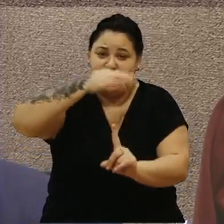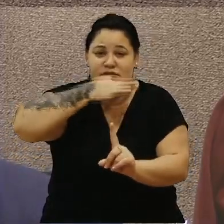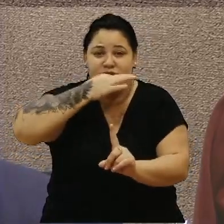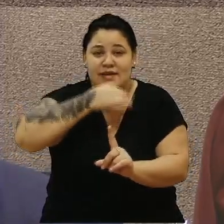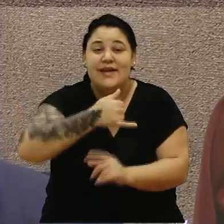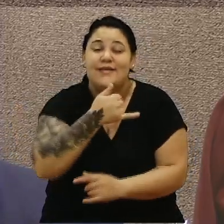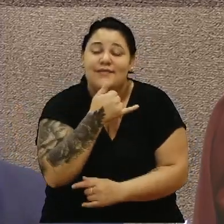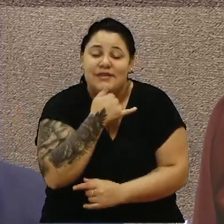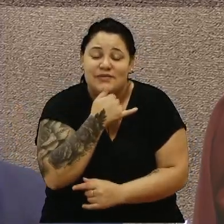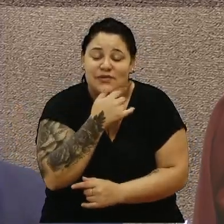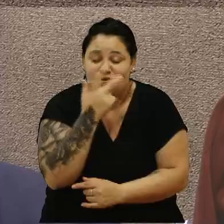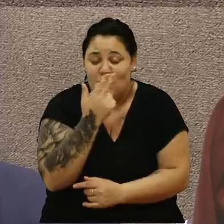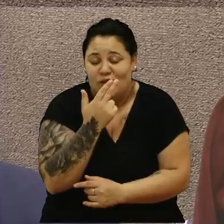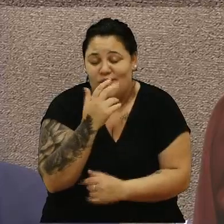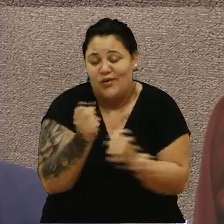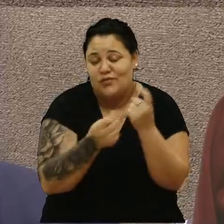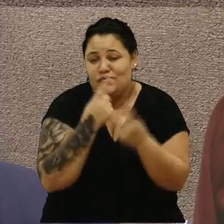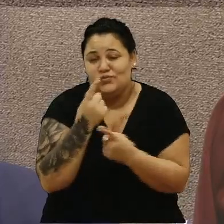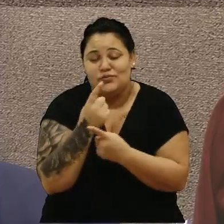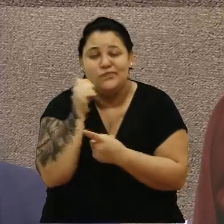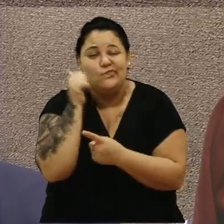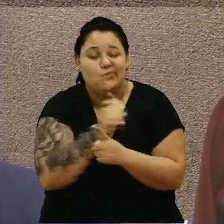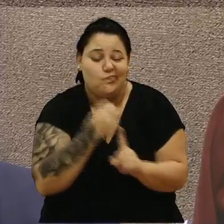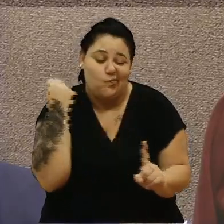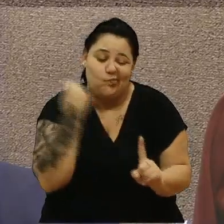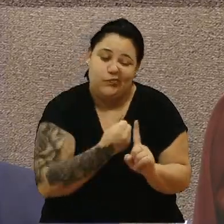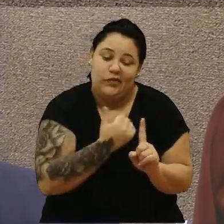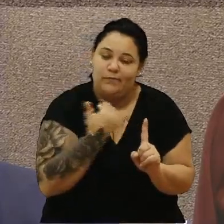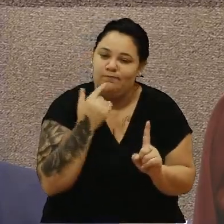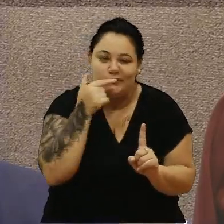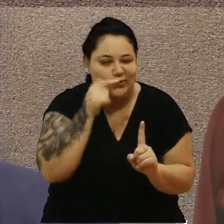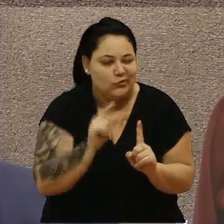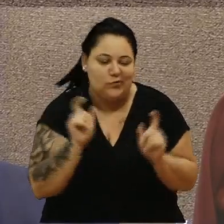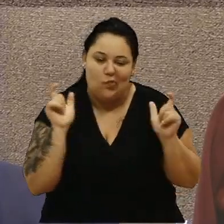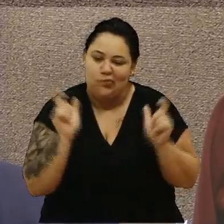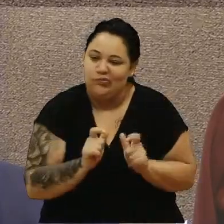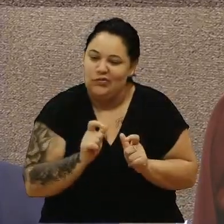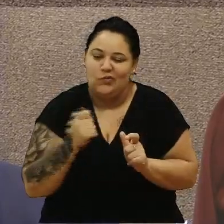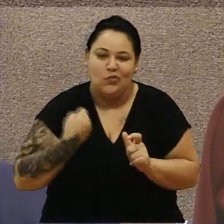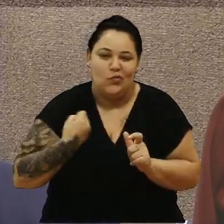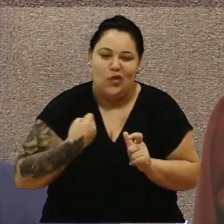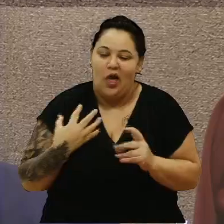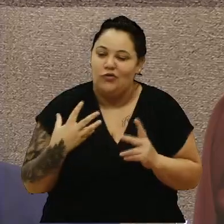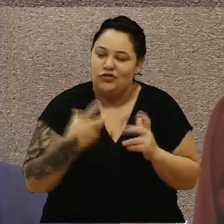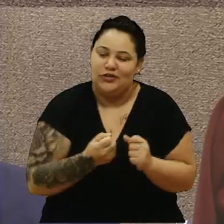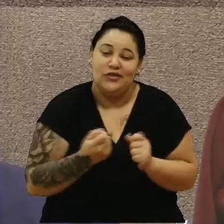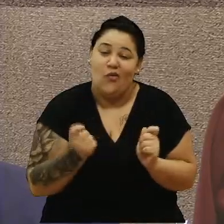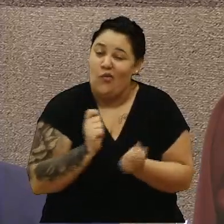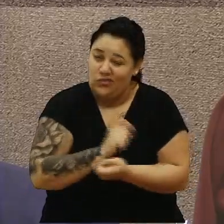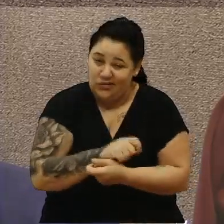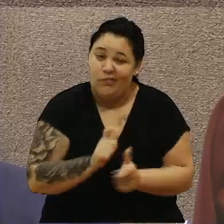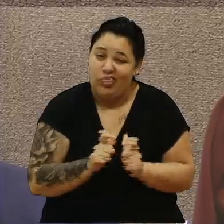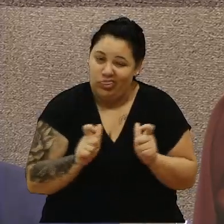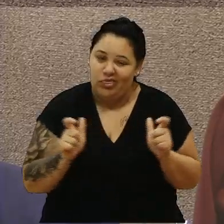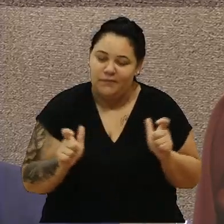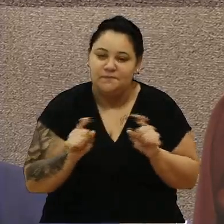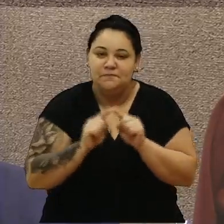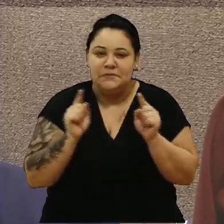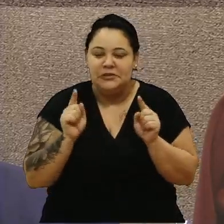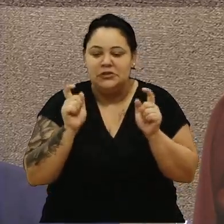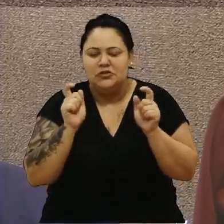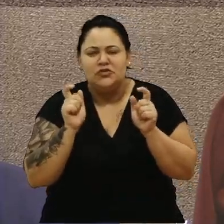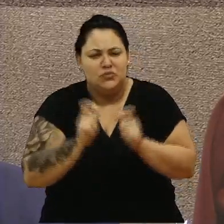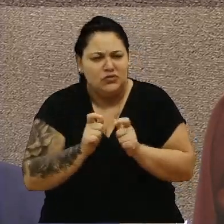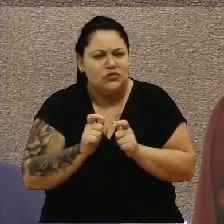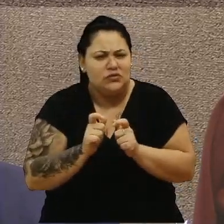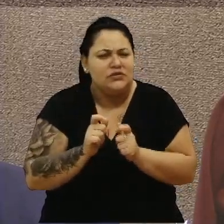alguns, como feminicídio, a gente não consegue essa redução tão significativa, bem pelo contrário, mas que tem reduzido sim,